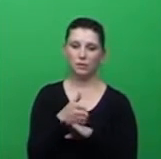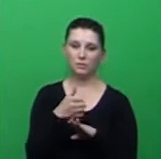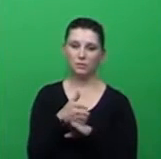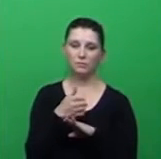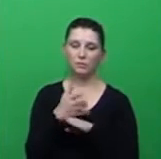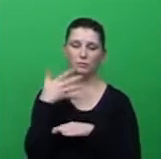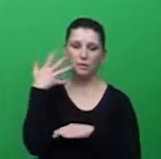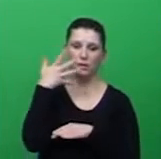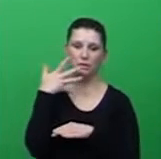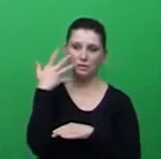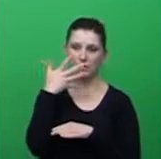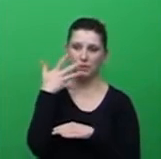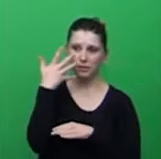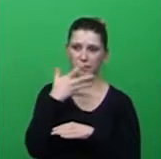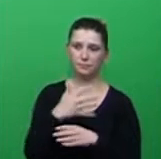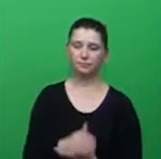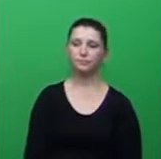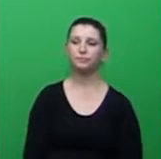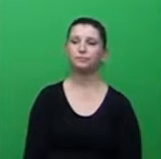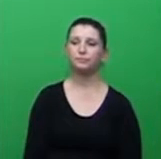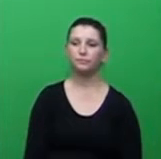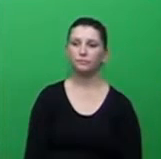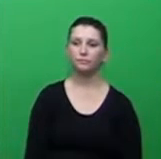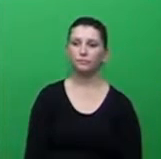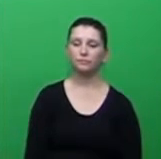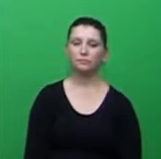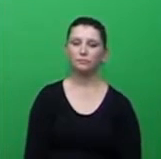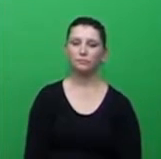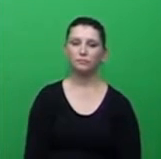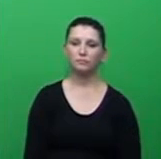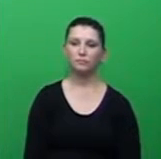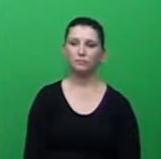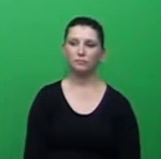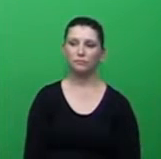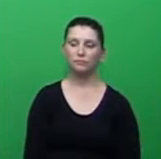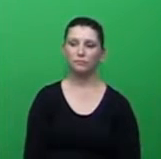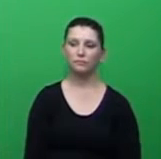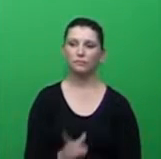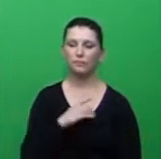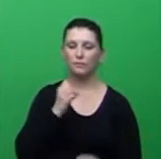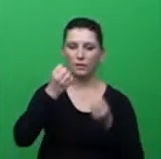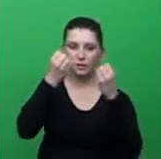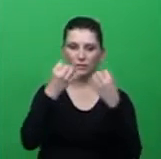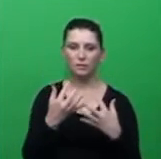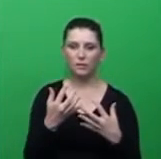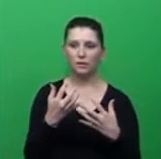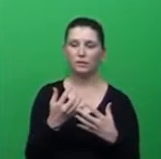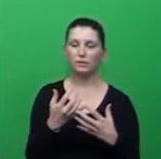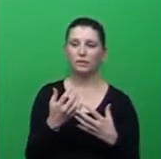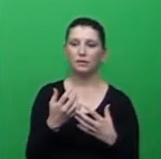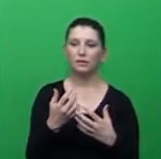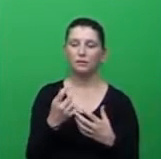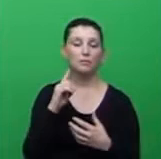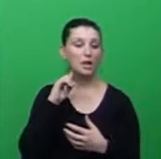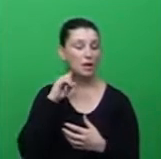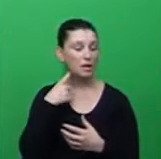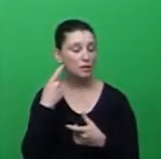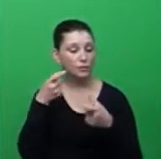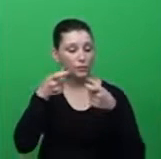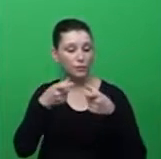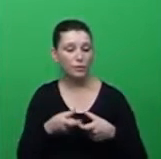participaram numa palestra informando para onde será destinado os lixos,